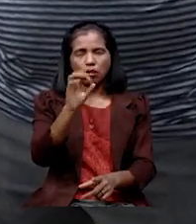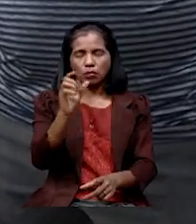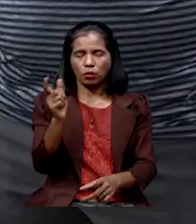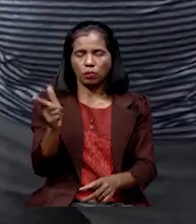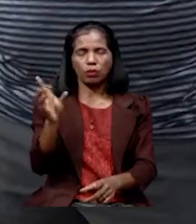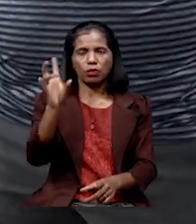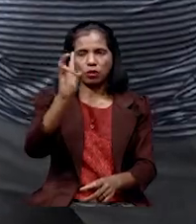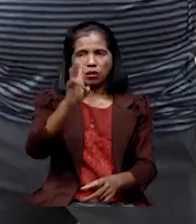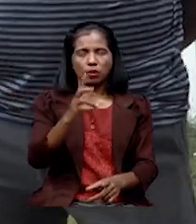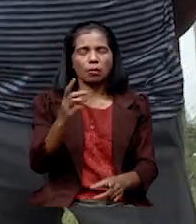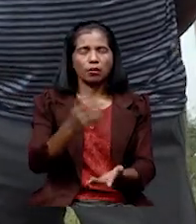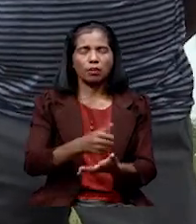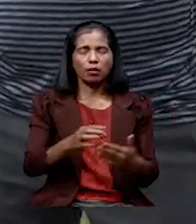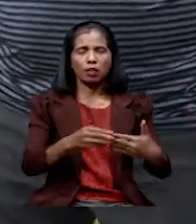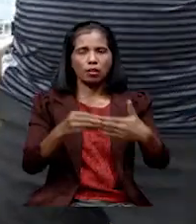nai.